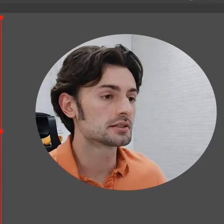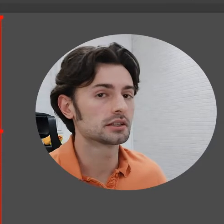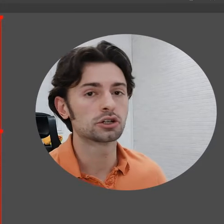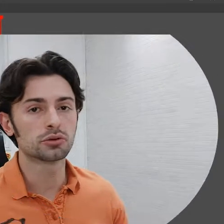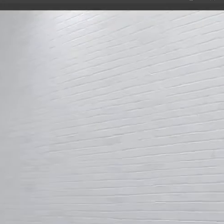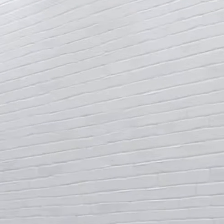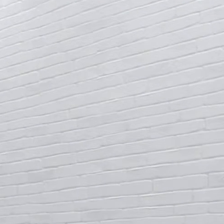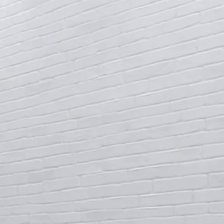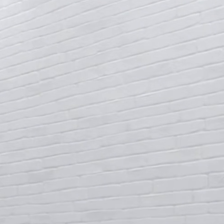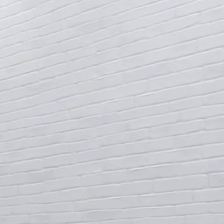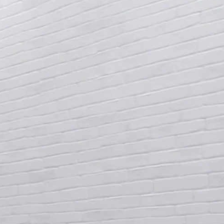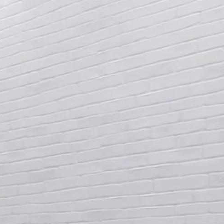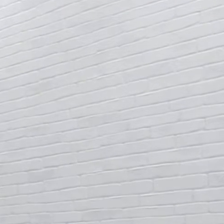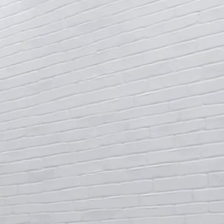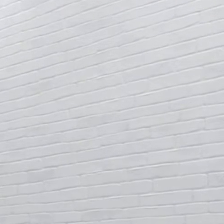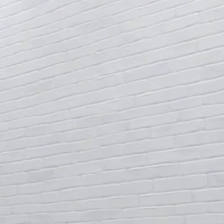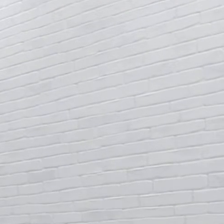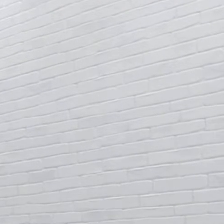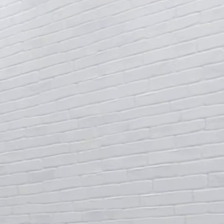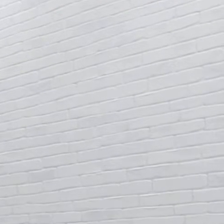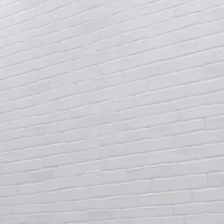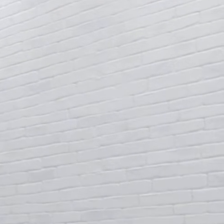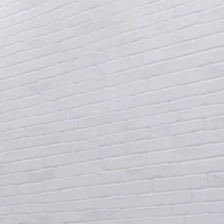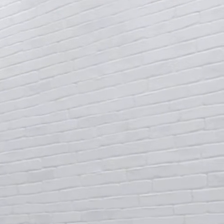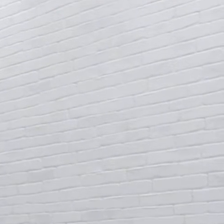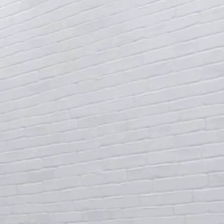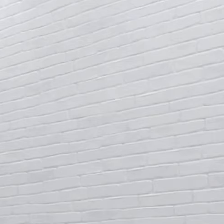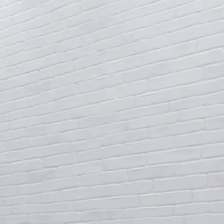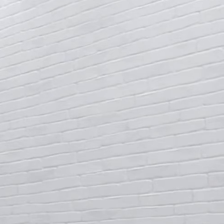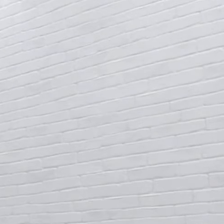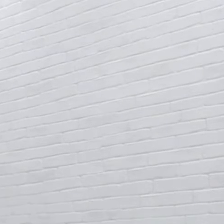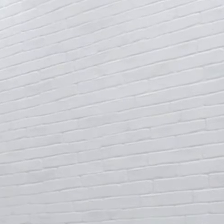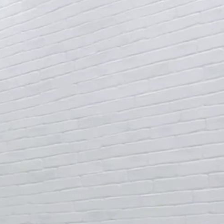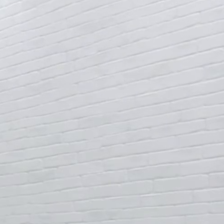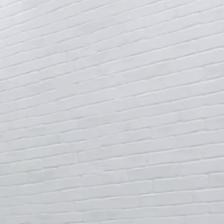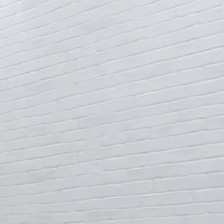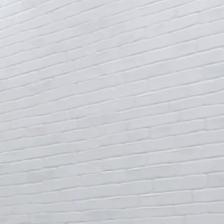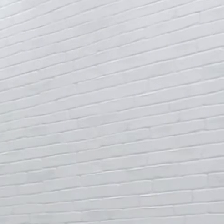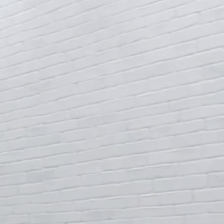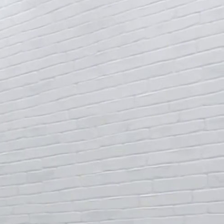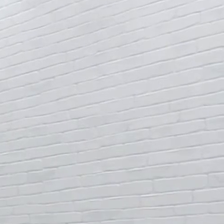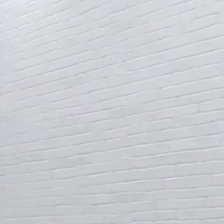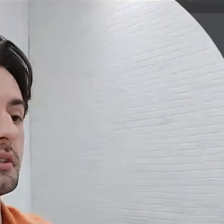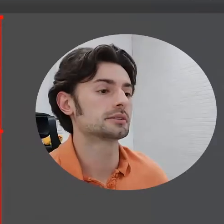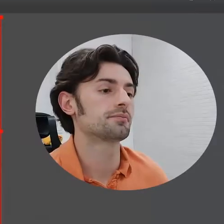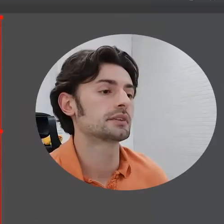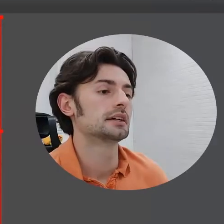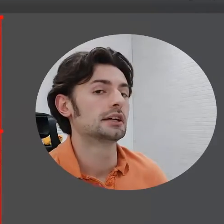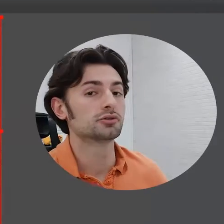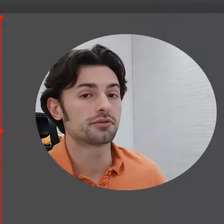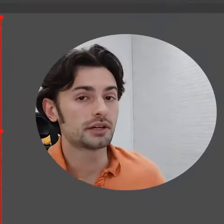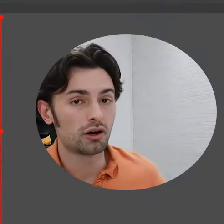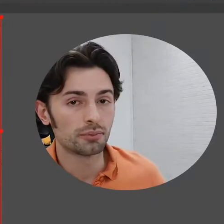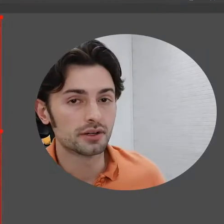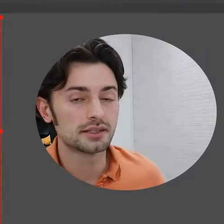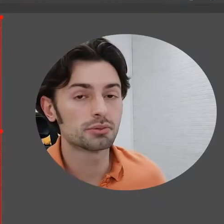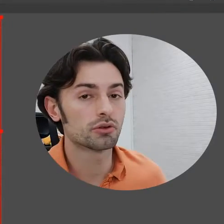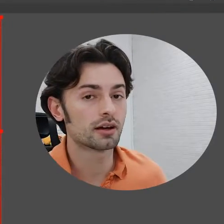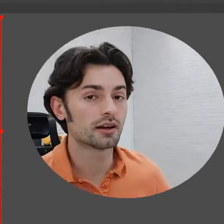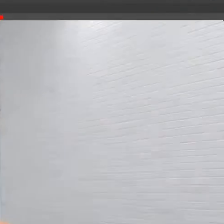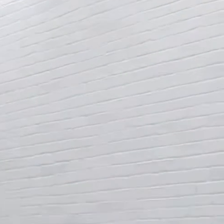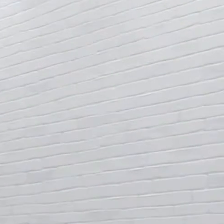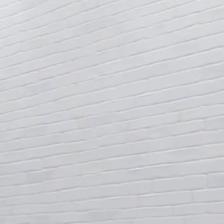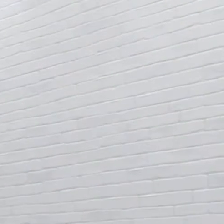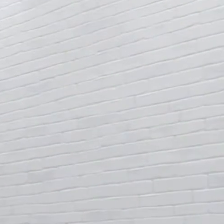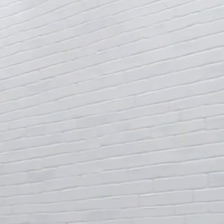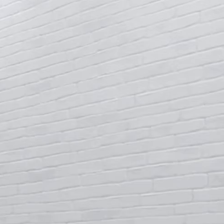gravar tudo que você precisa, e como você vai recortar na máscara, você pode tirar essa bordinha que sobra depois. Eu já vi